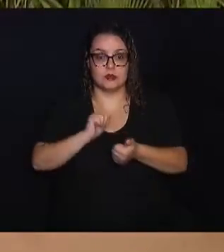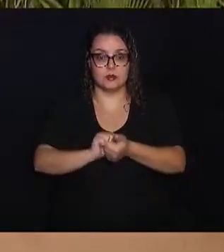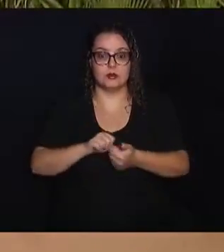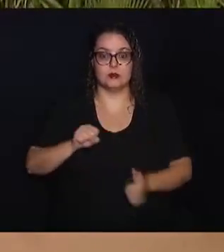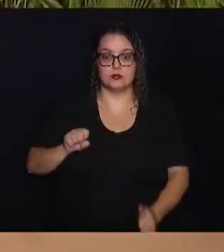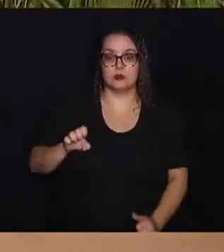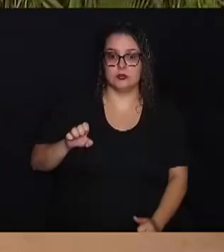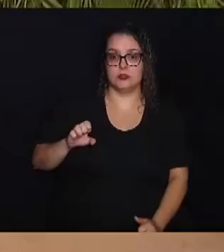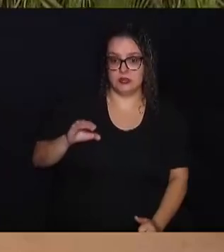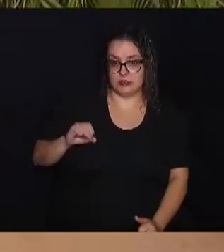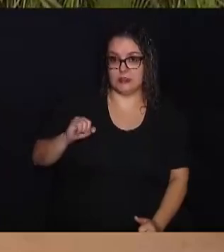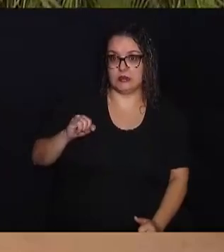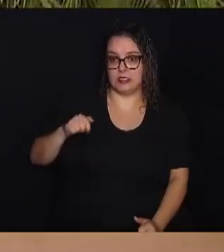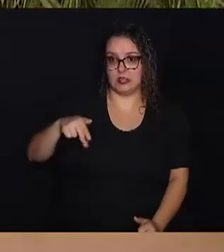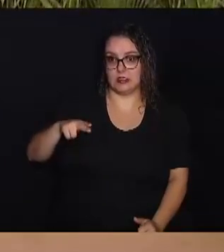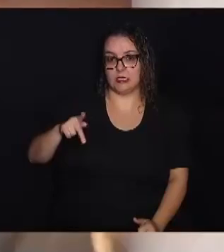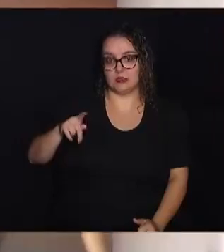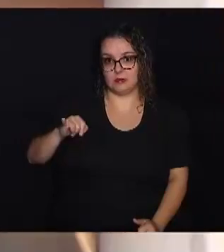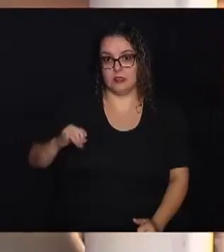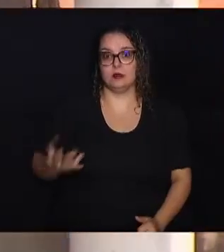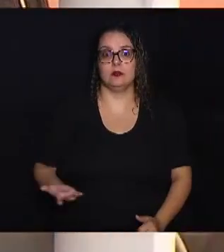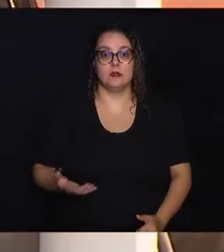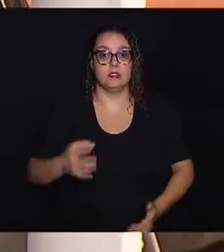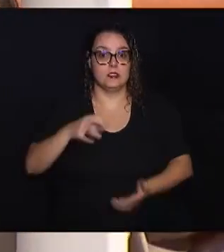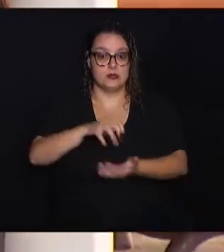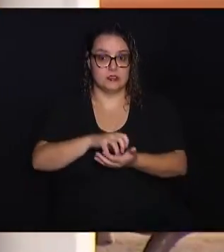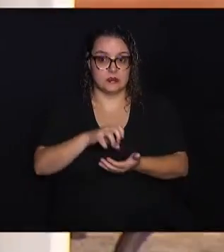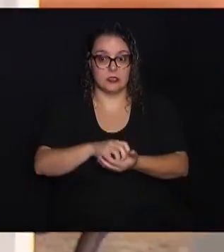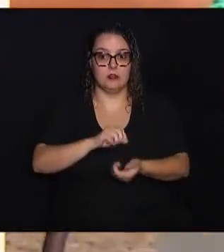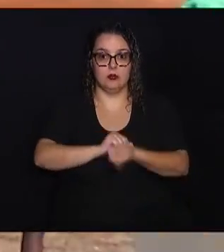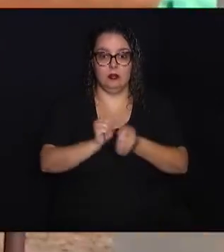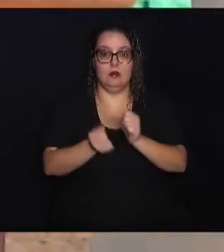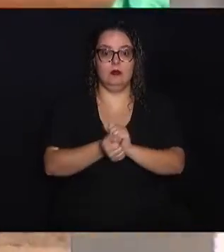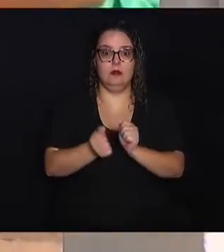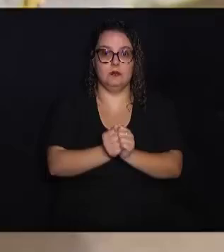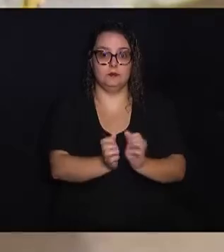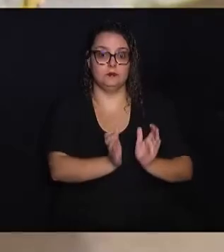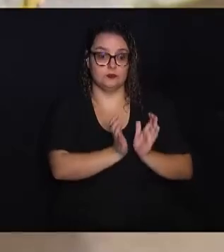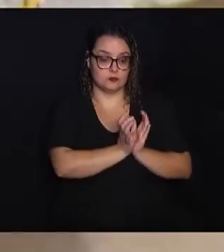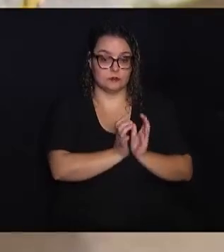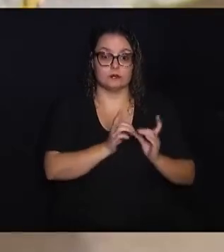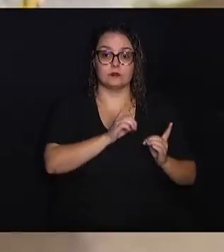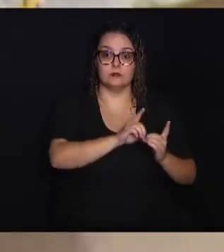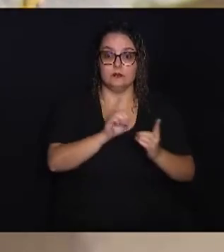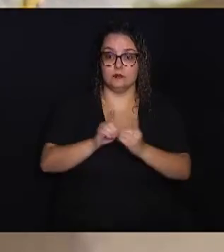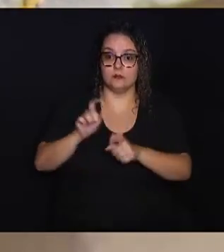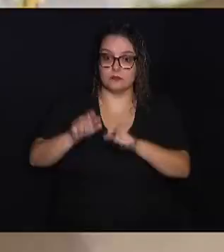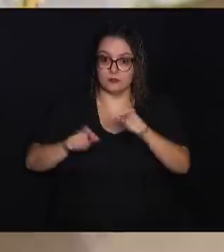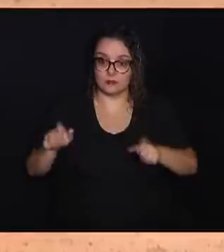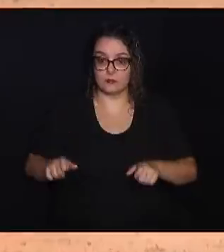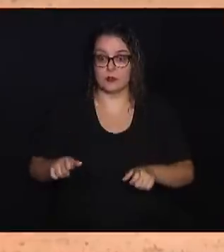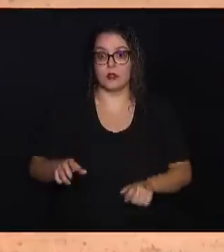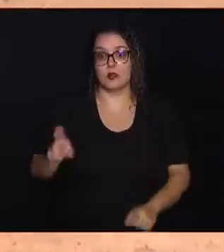né, Centro de Iniciação e Qualificação Profissional da APAI Campinas, ele atende usuários da